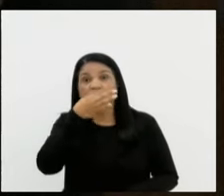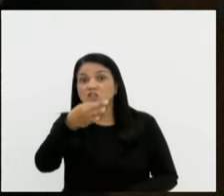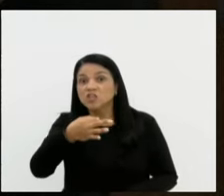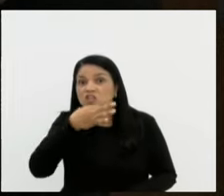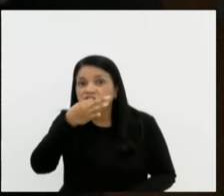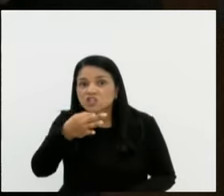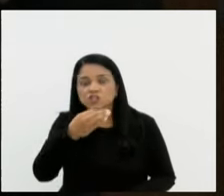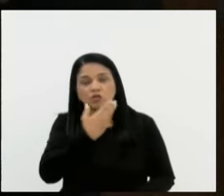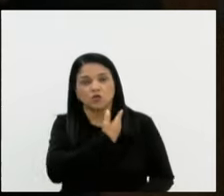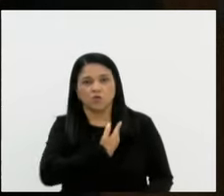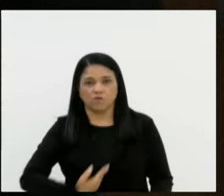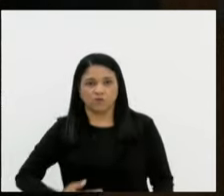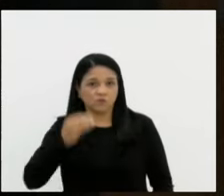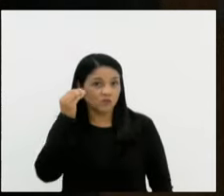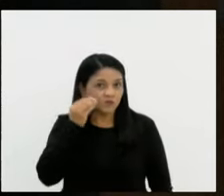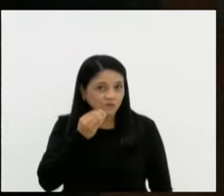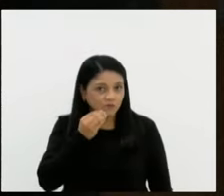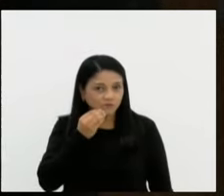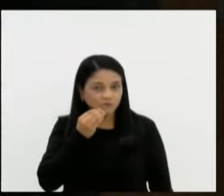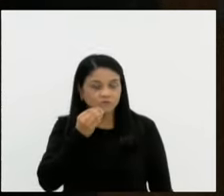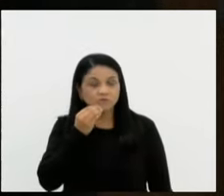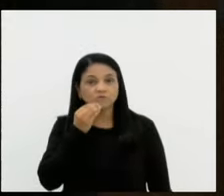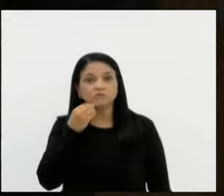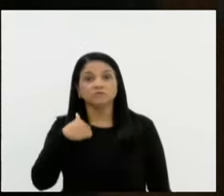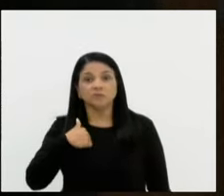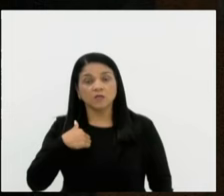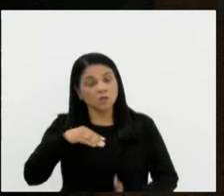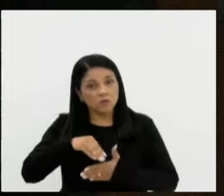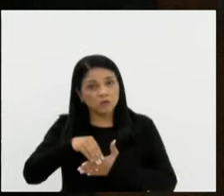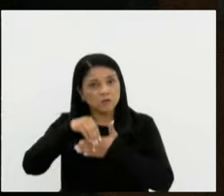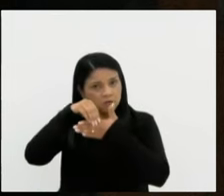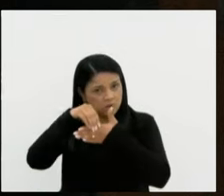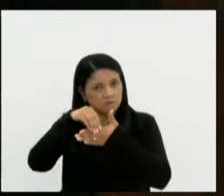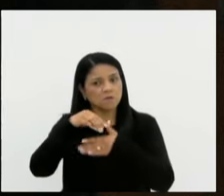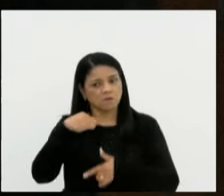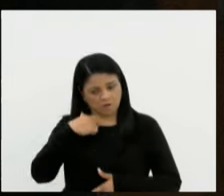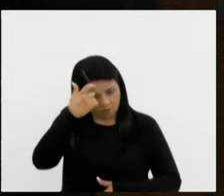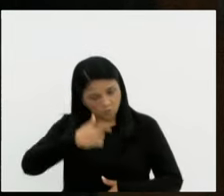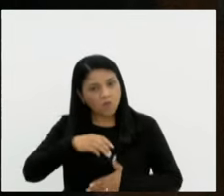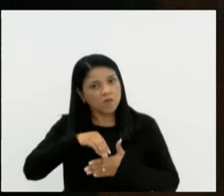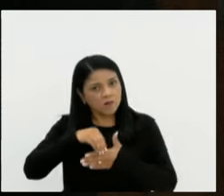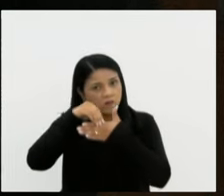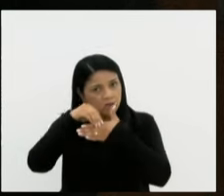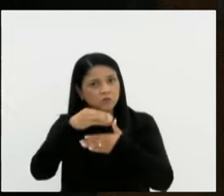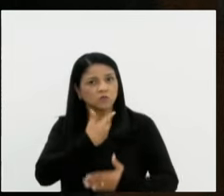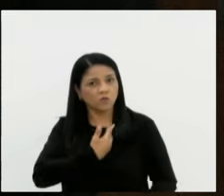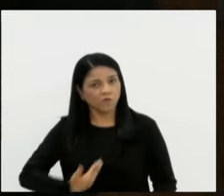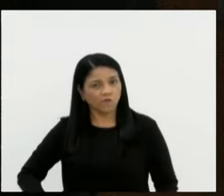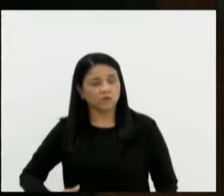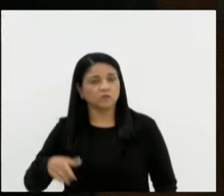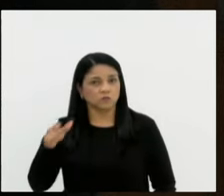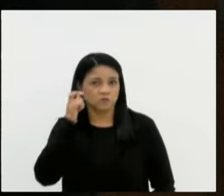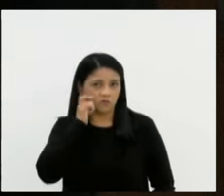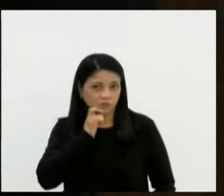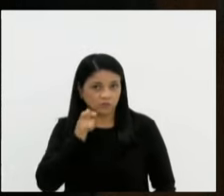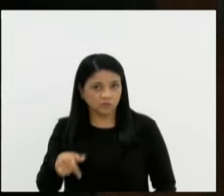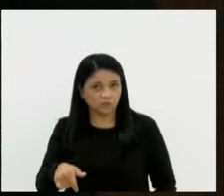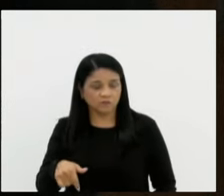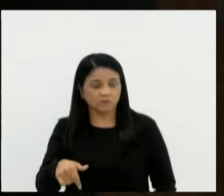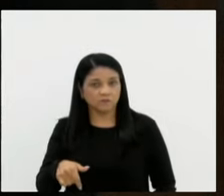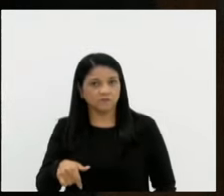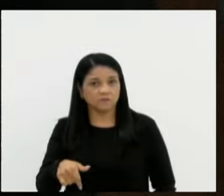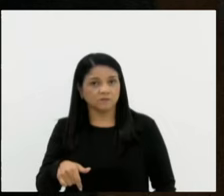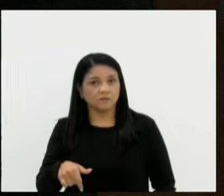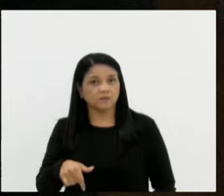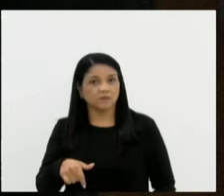Castro, porque o governador Cláudio, acho que eu fui líder do governo dele nessa casa, e nem por isso